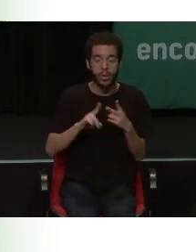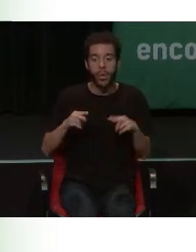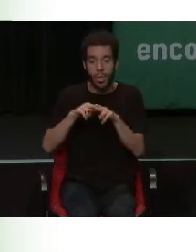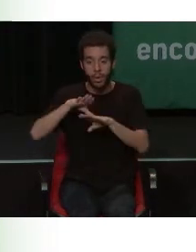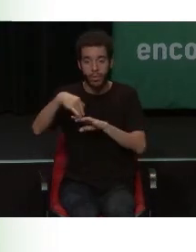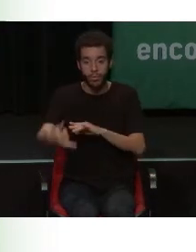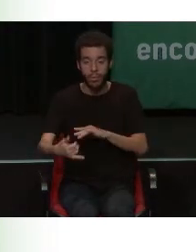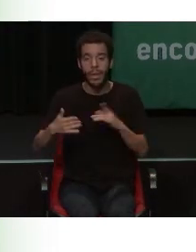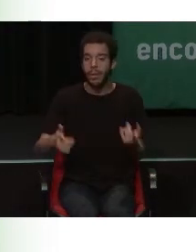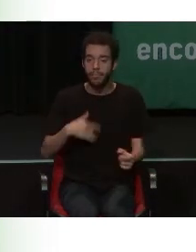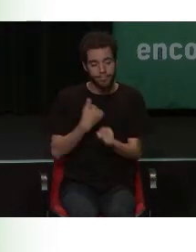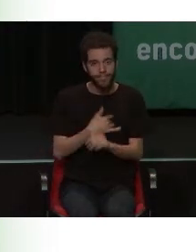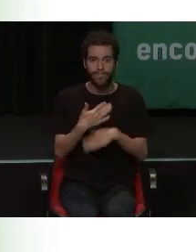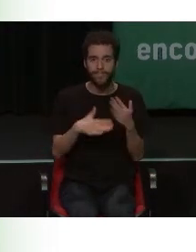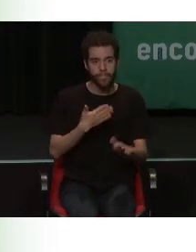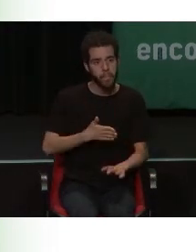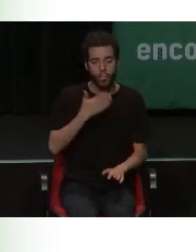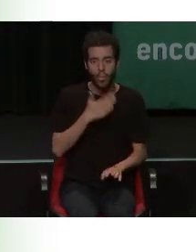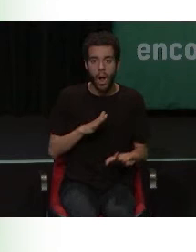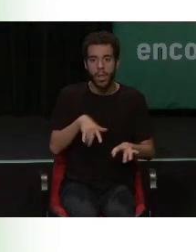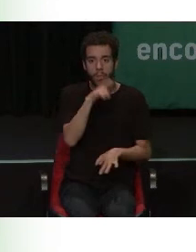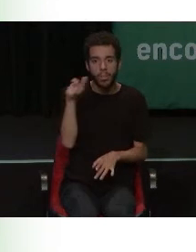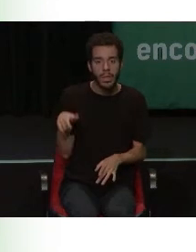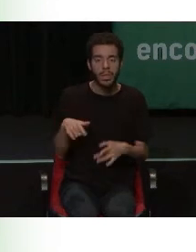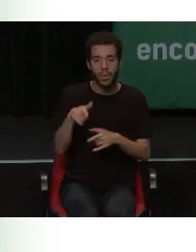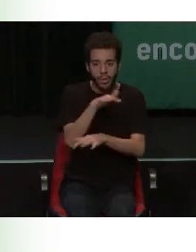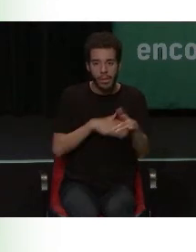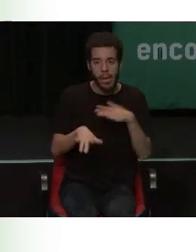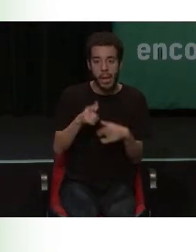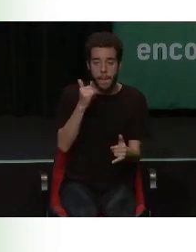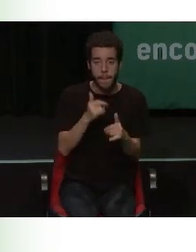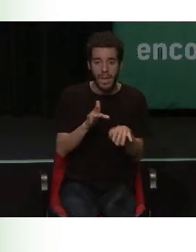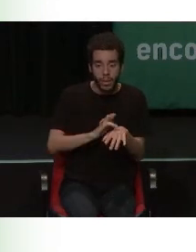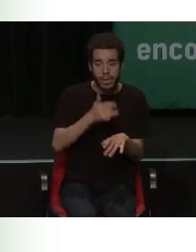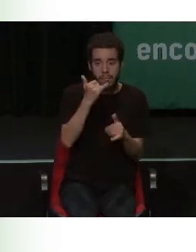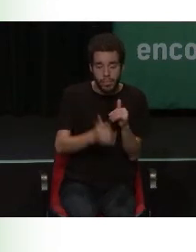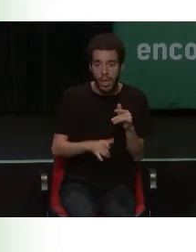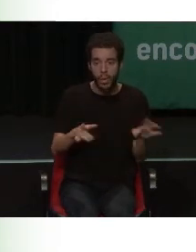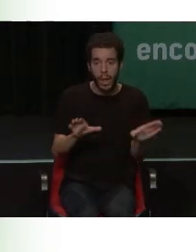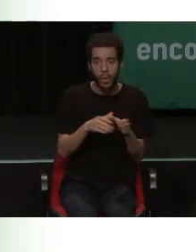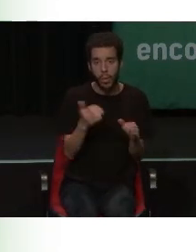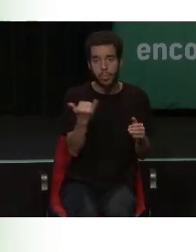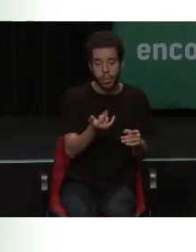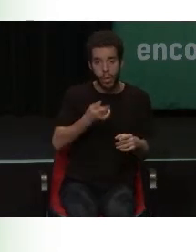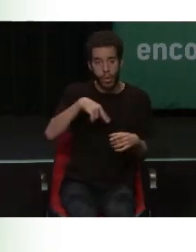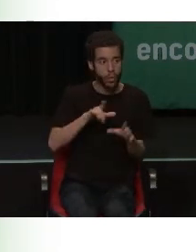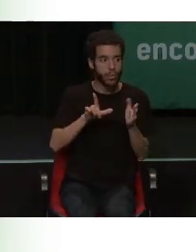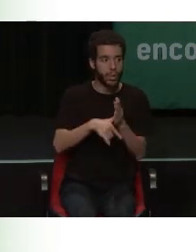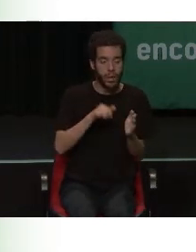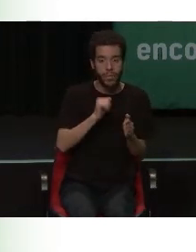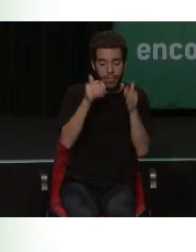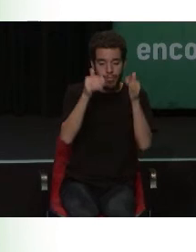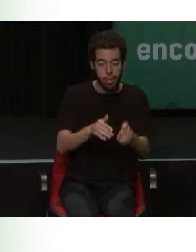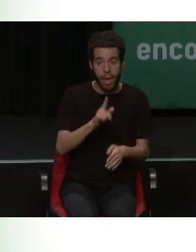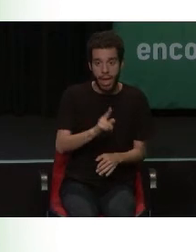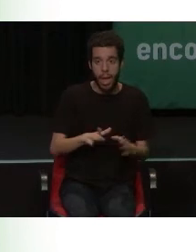funcionam muito bem em populações que têm risco. Portanto, são exatamente o segundo grupo que o nosso projeto endereça. Populações